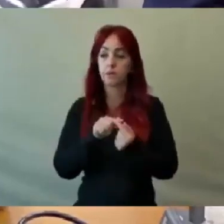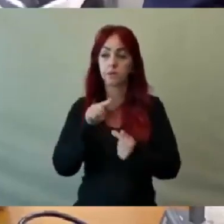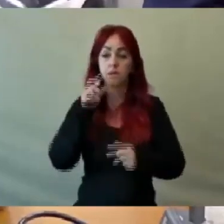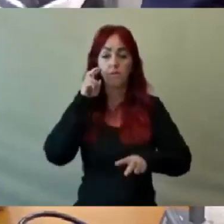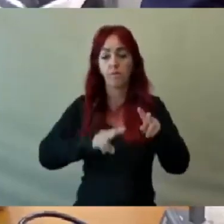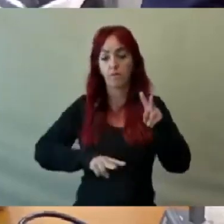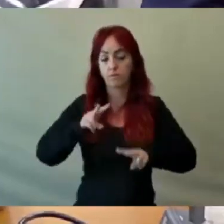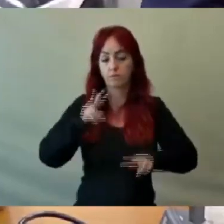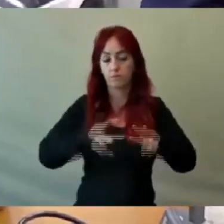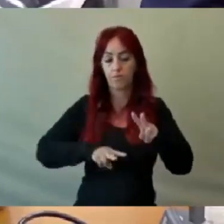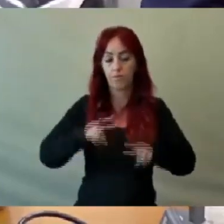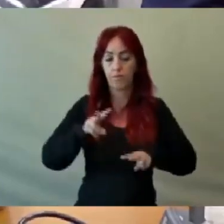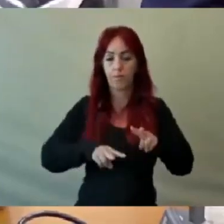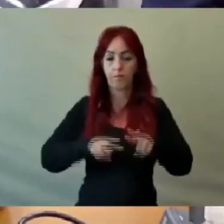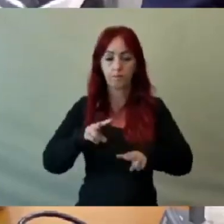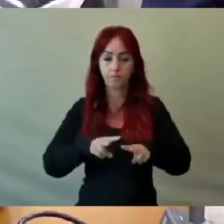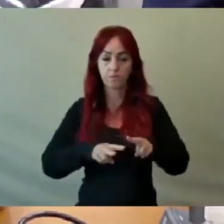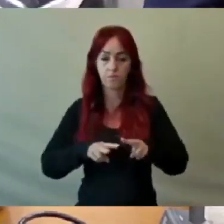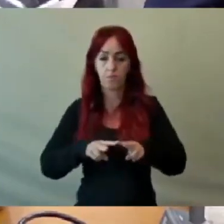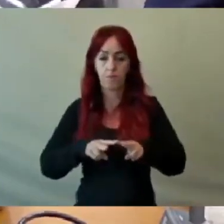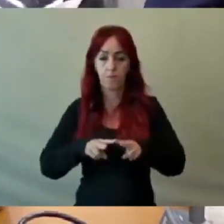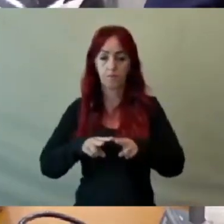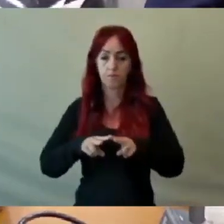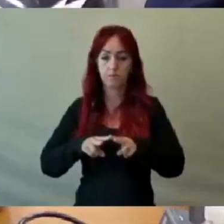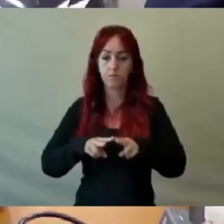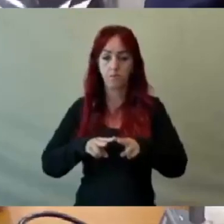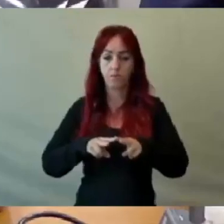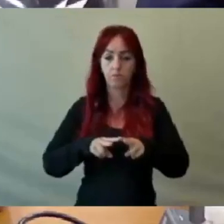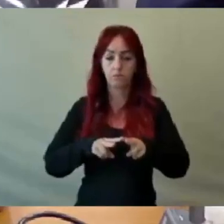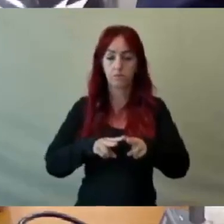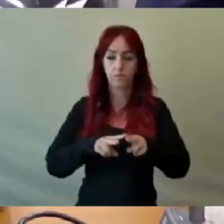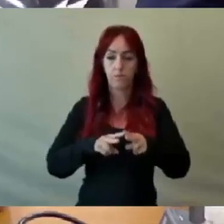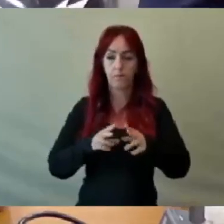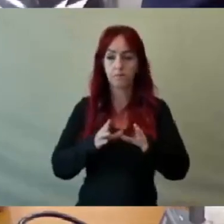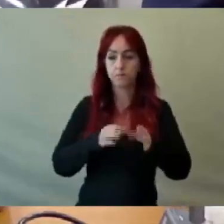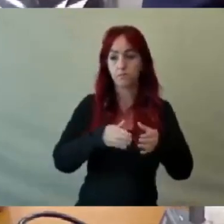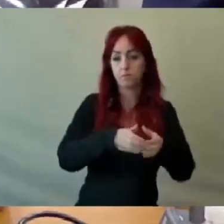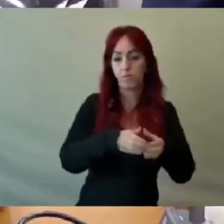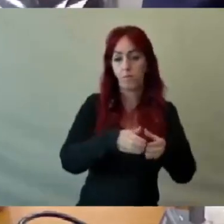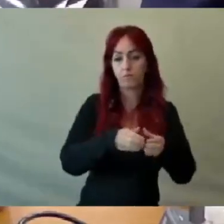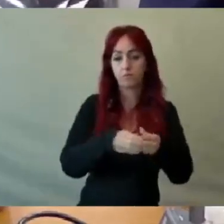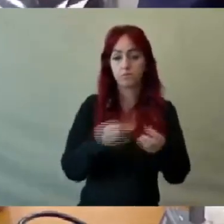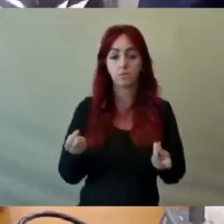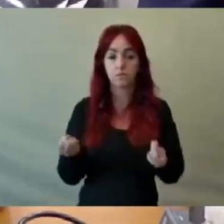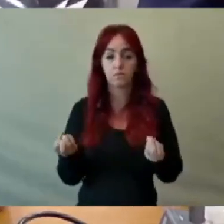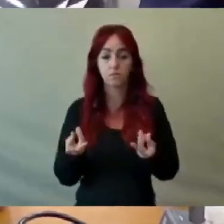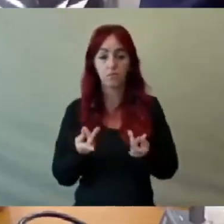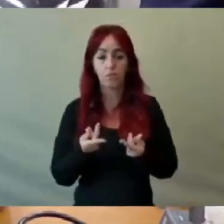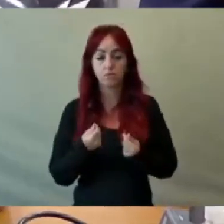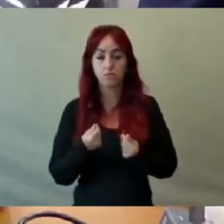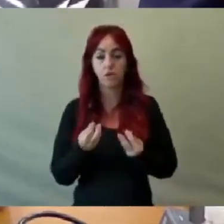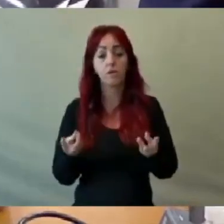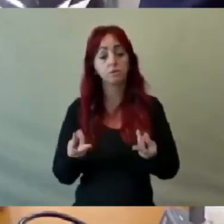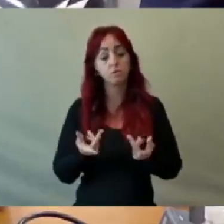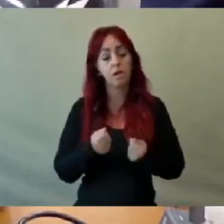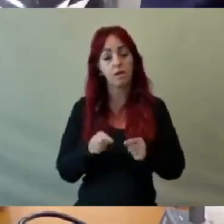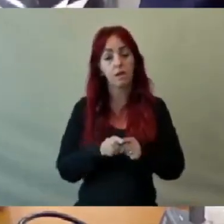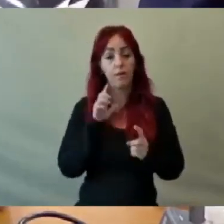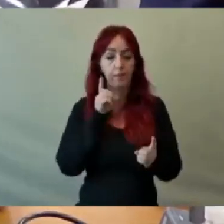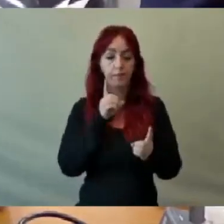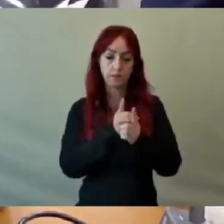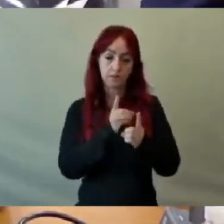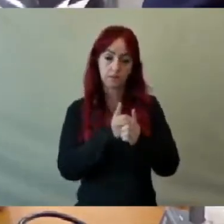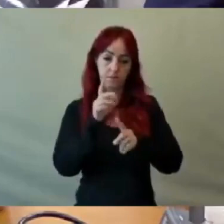laborais da equipe e a quantidade e a qualidade do atendimento prestado à população pelo